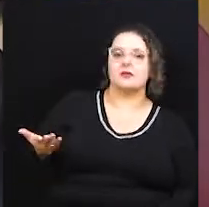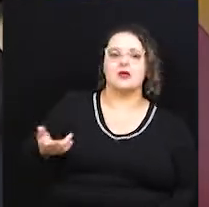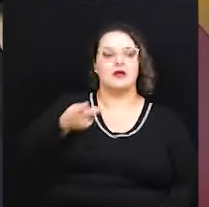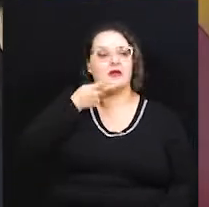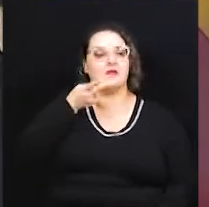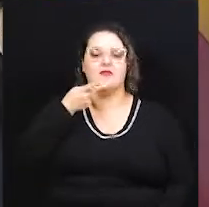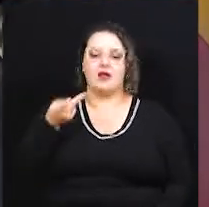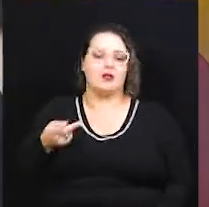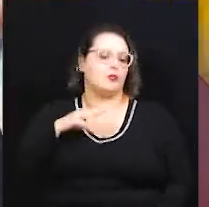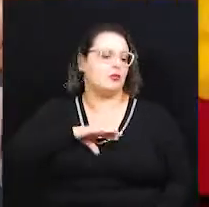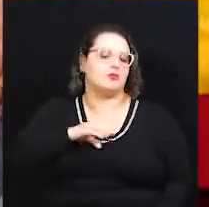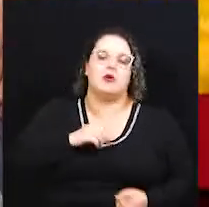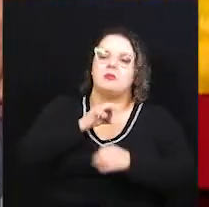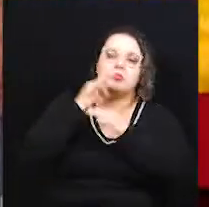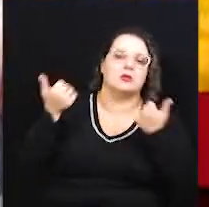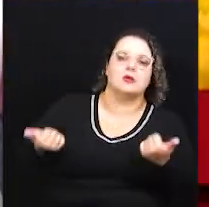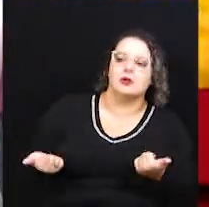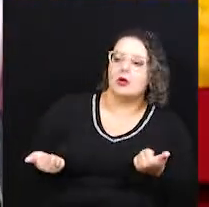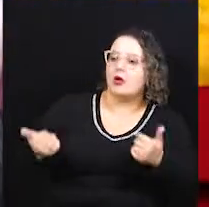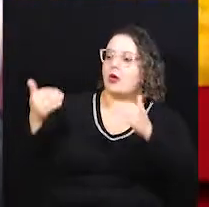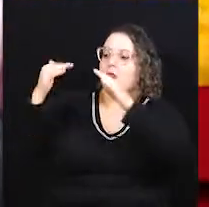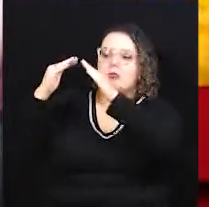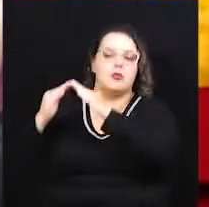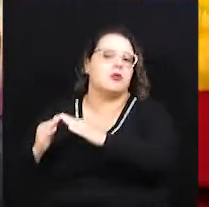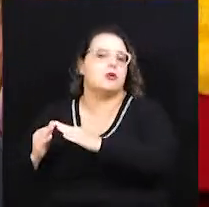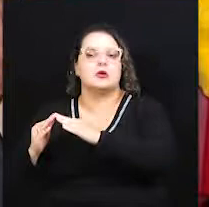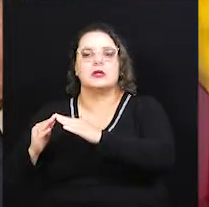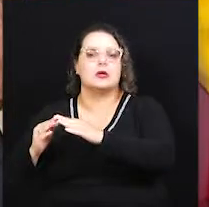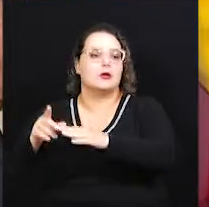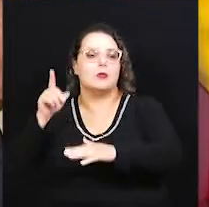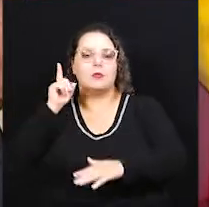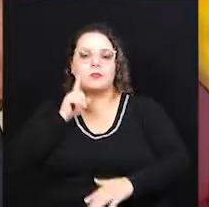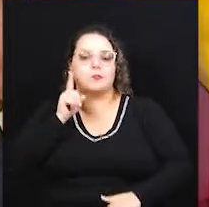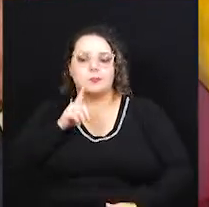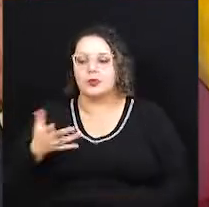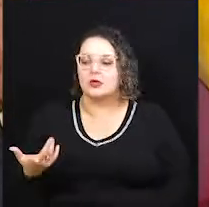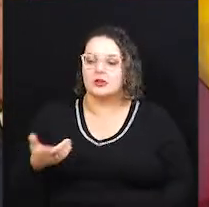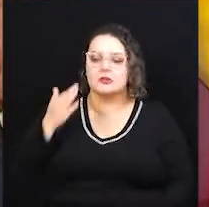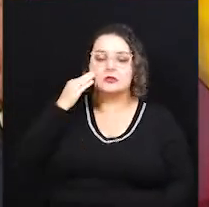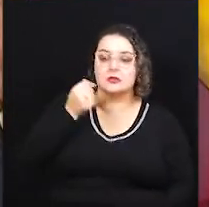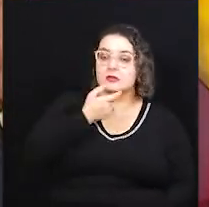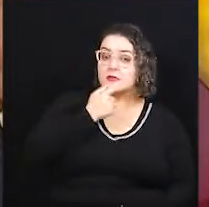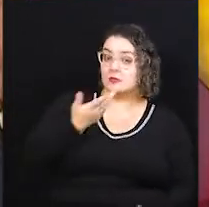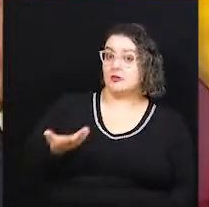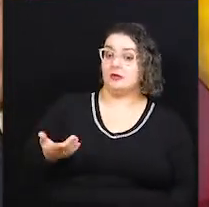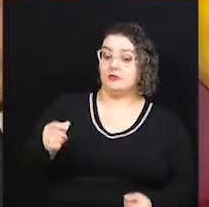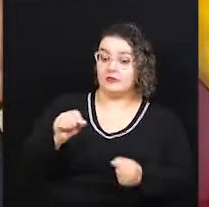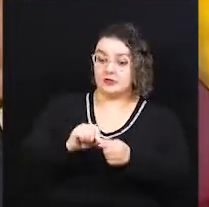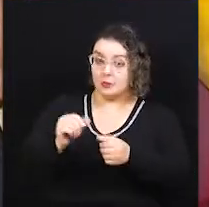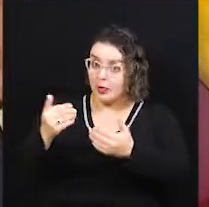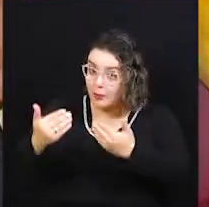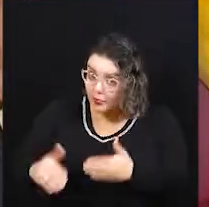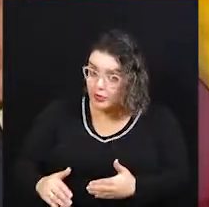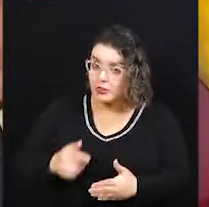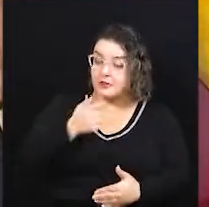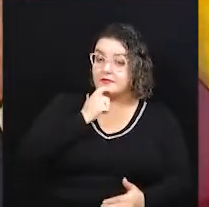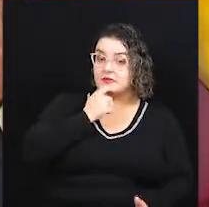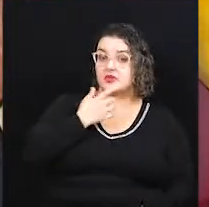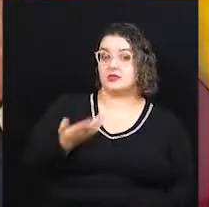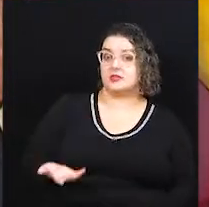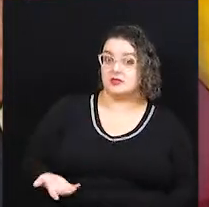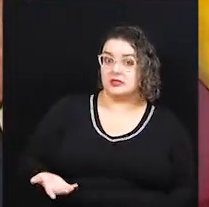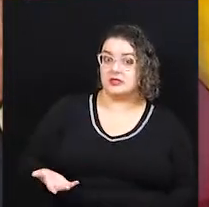falo português, beleza. Morei nos Estados Unidos, eu falo inglês e boa. Mas vai fazer uma prova mesmo de inglês, não